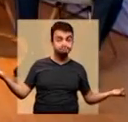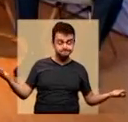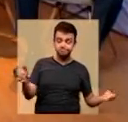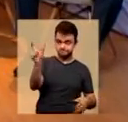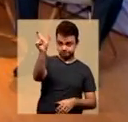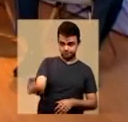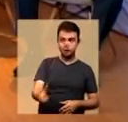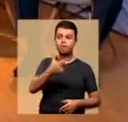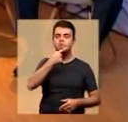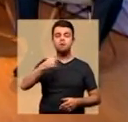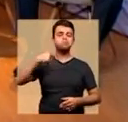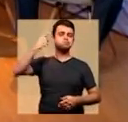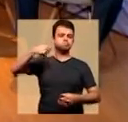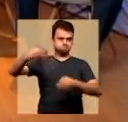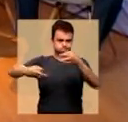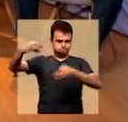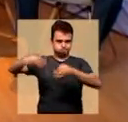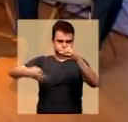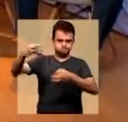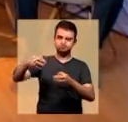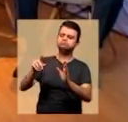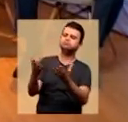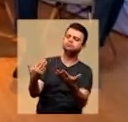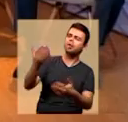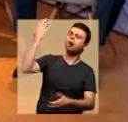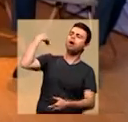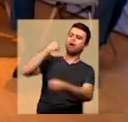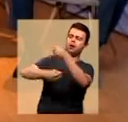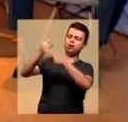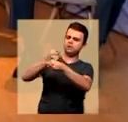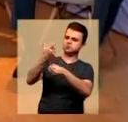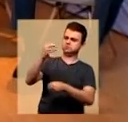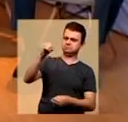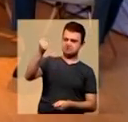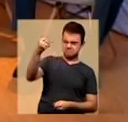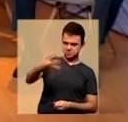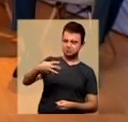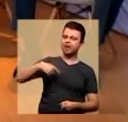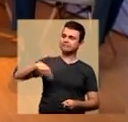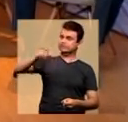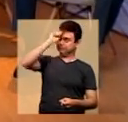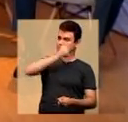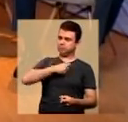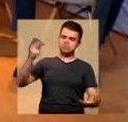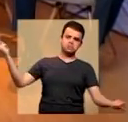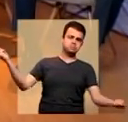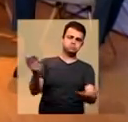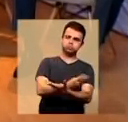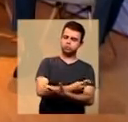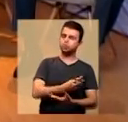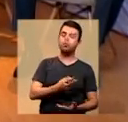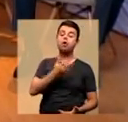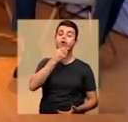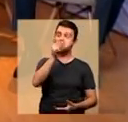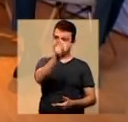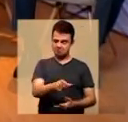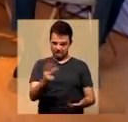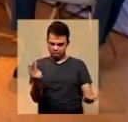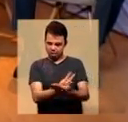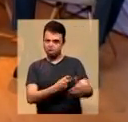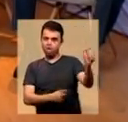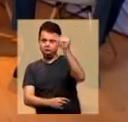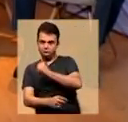José Heitor justamente sobre isso. Doutor, em 2014 teve um caso emblemático aqui em Rio Preto. Então, o condutor foi condenado a